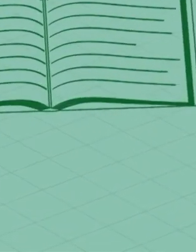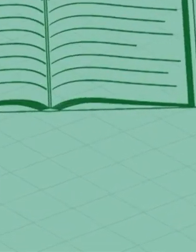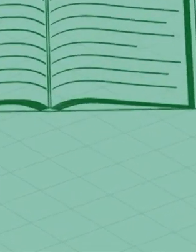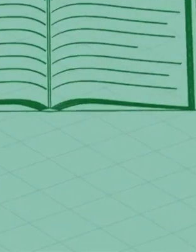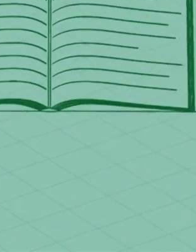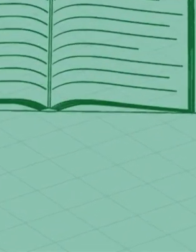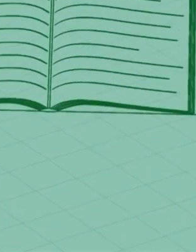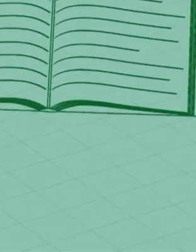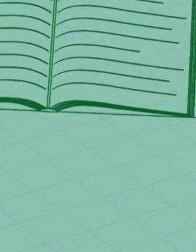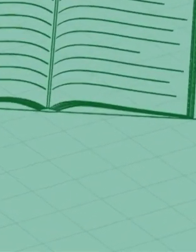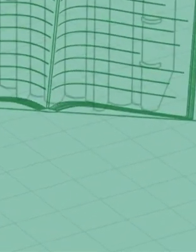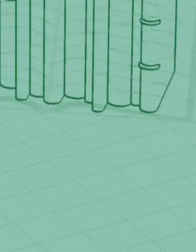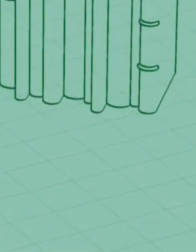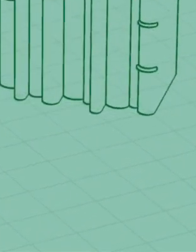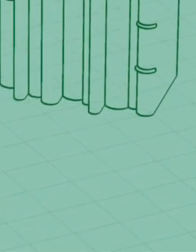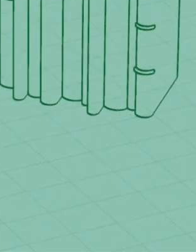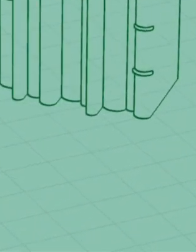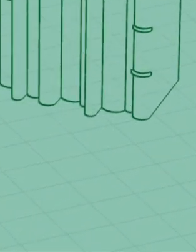o